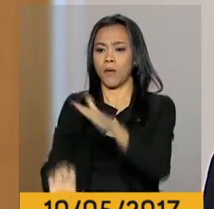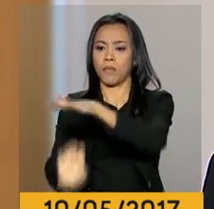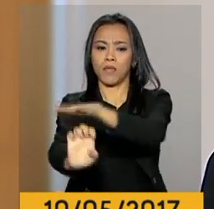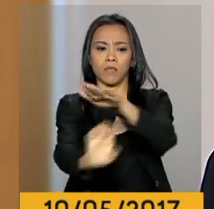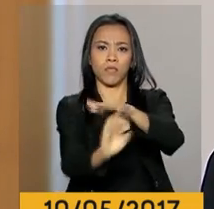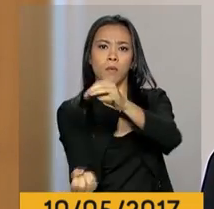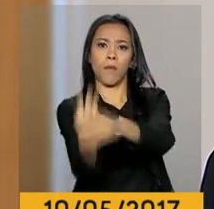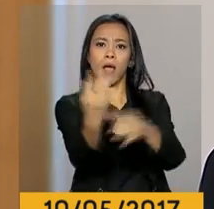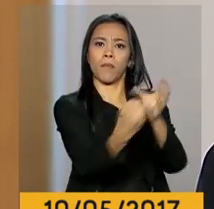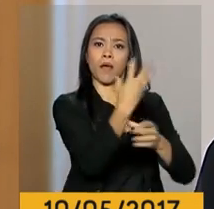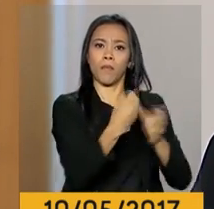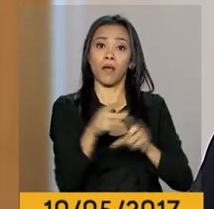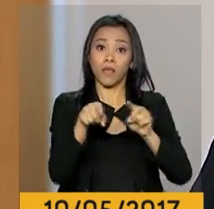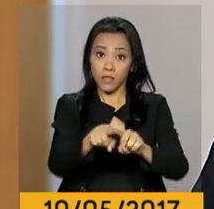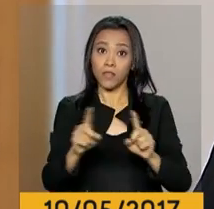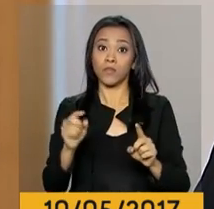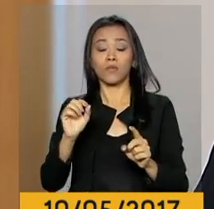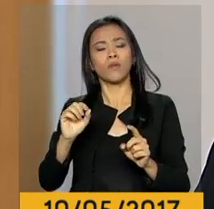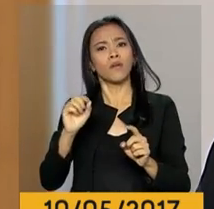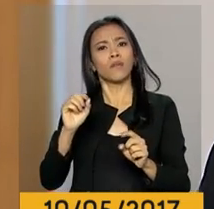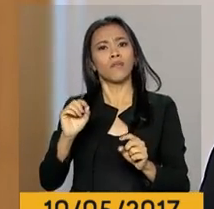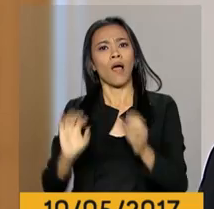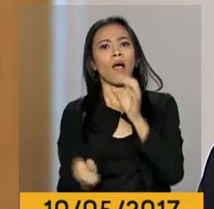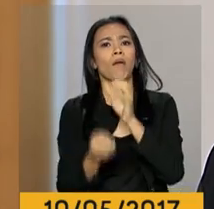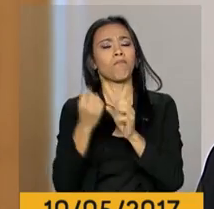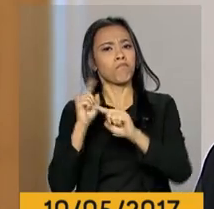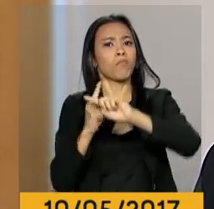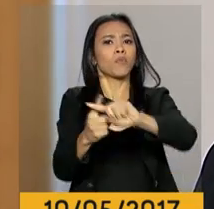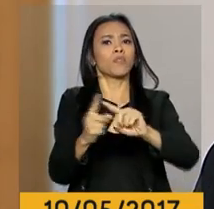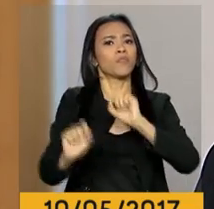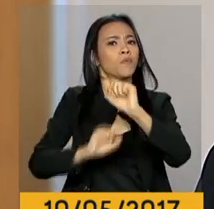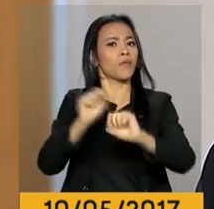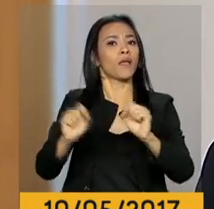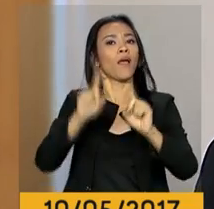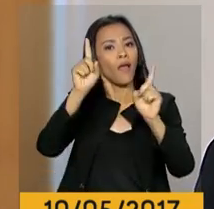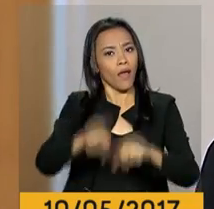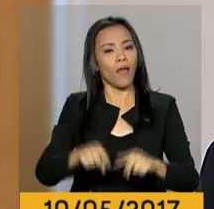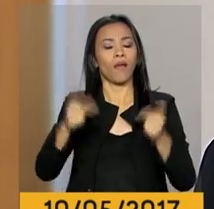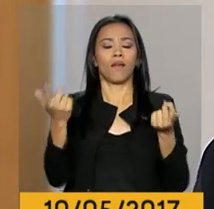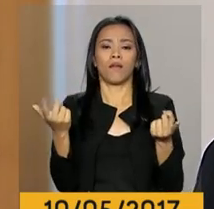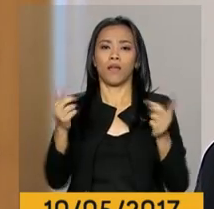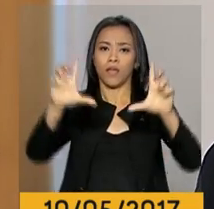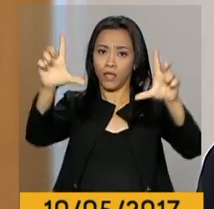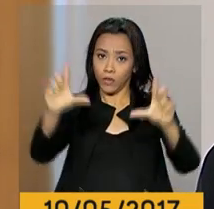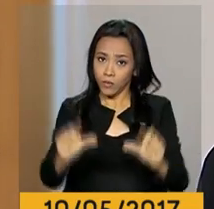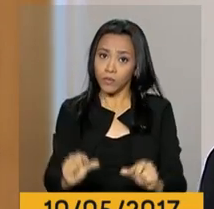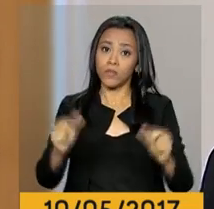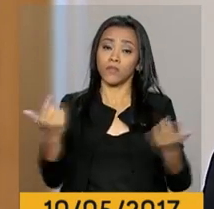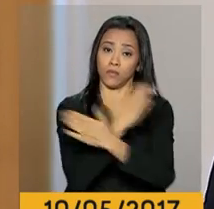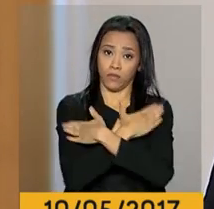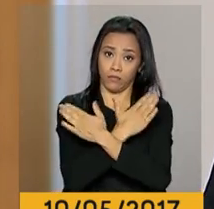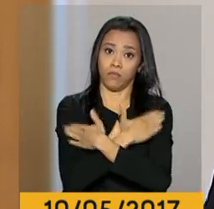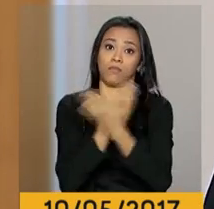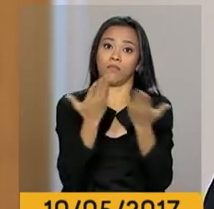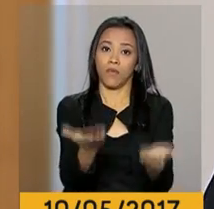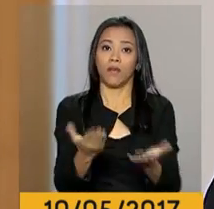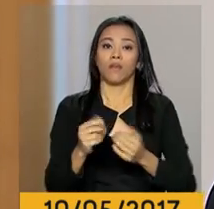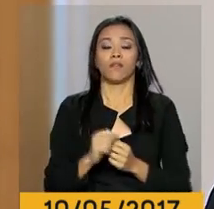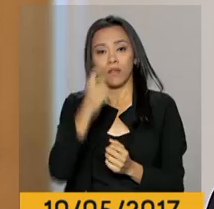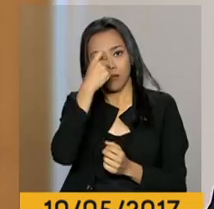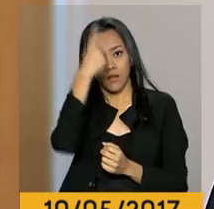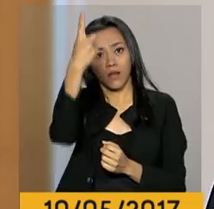um efeito positivo para o país e o efeito positivo é precisamente o combate ao desemprego é exatamente Luiz Otávio exatamente a